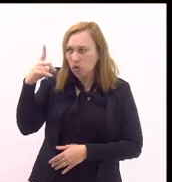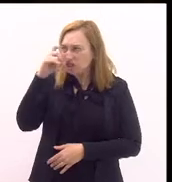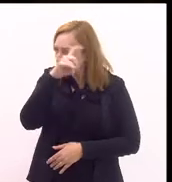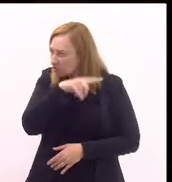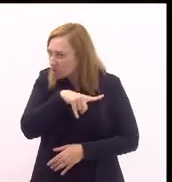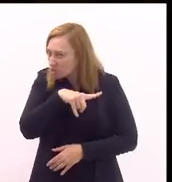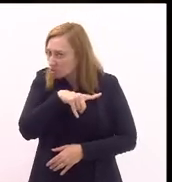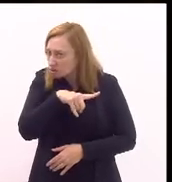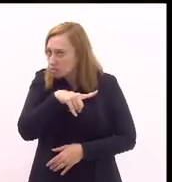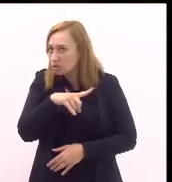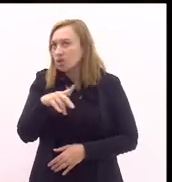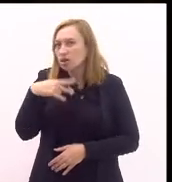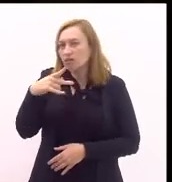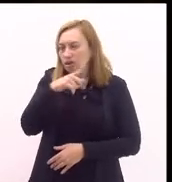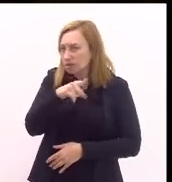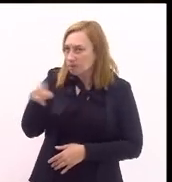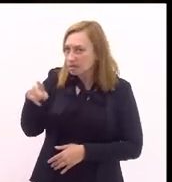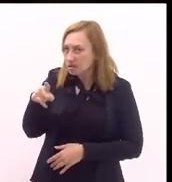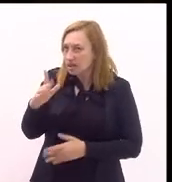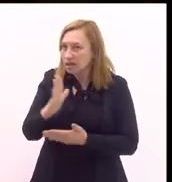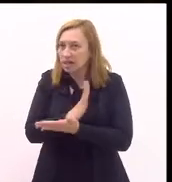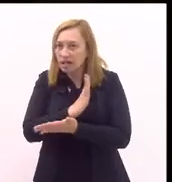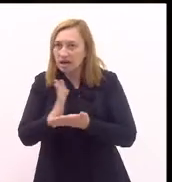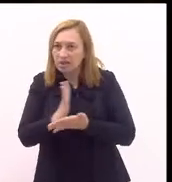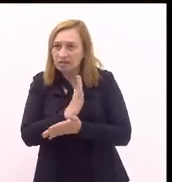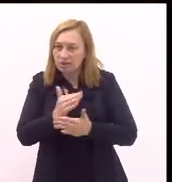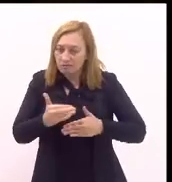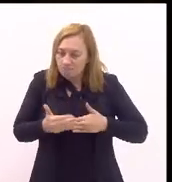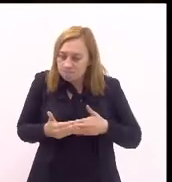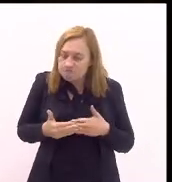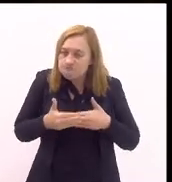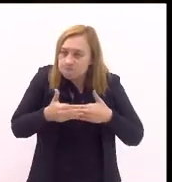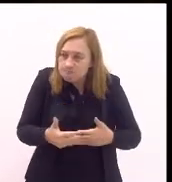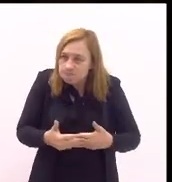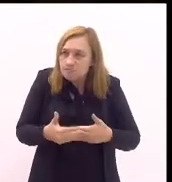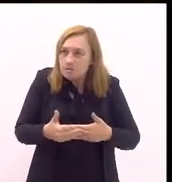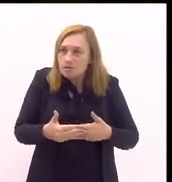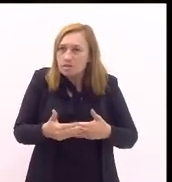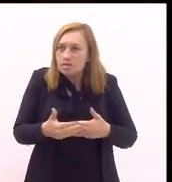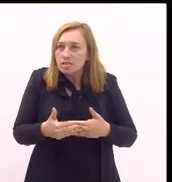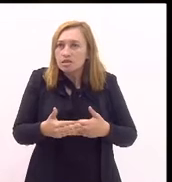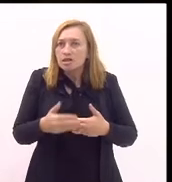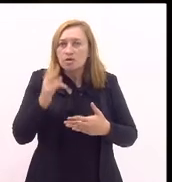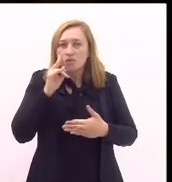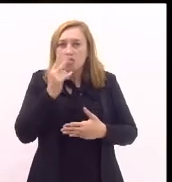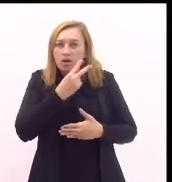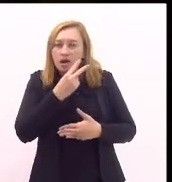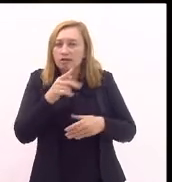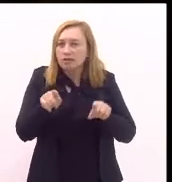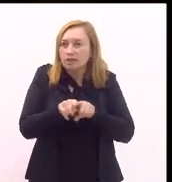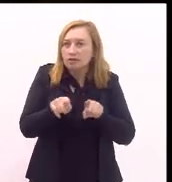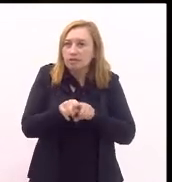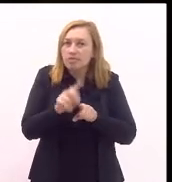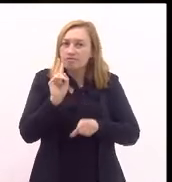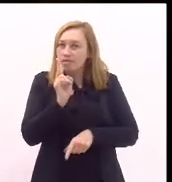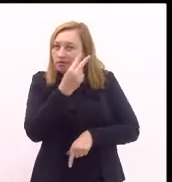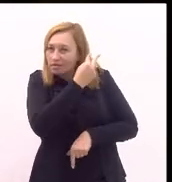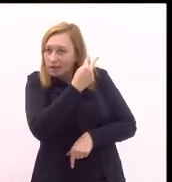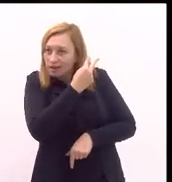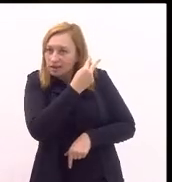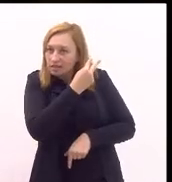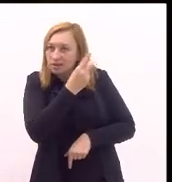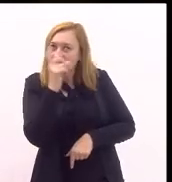difícil eu falo para vocês que às vezes para gente dar um passo à frente a gente tem que olhar também um pouco para trás